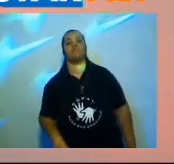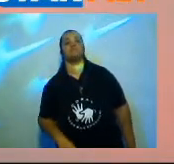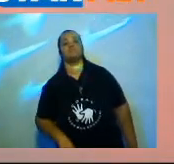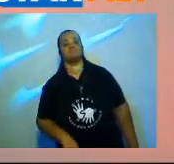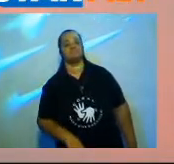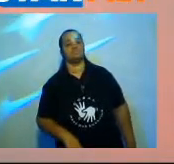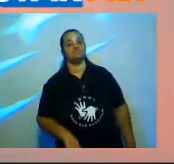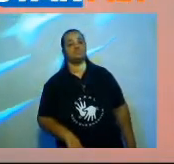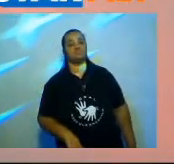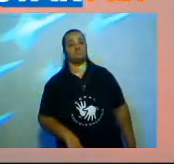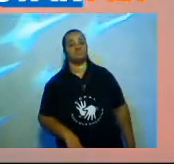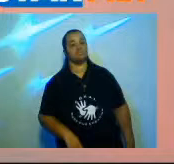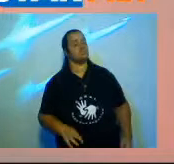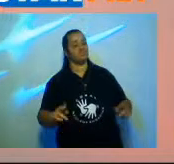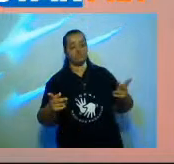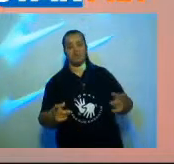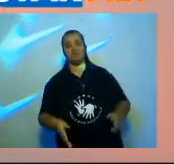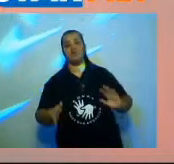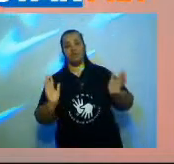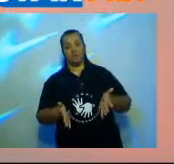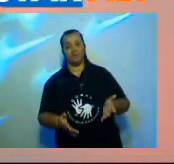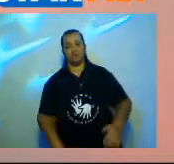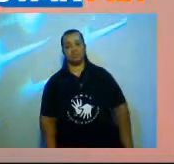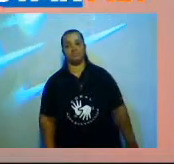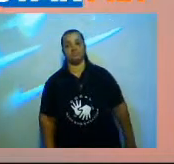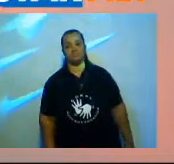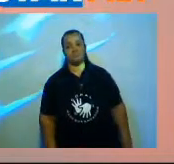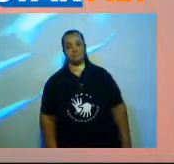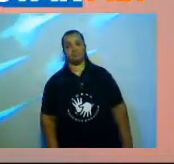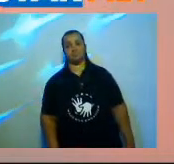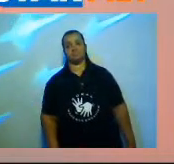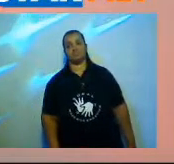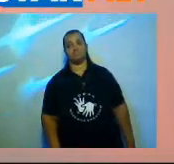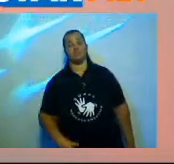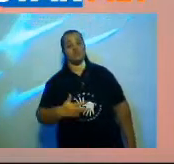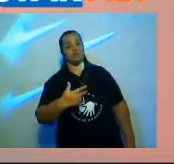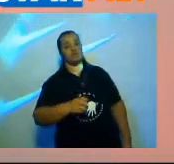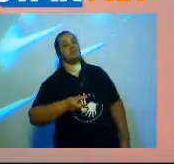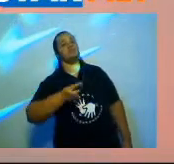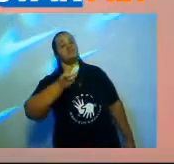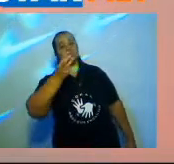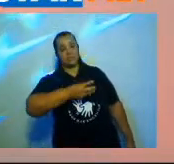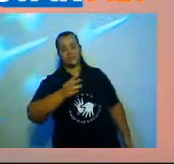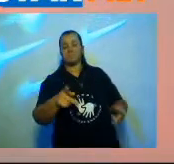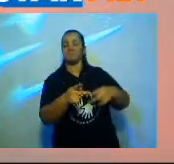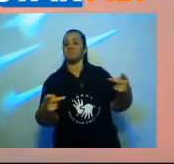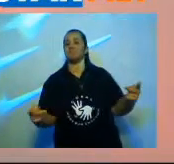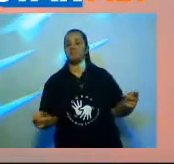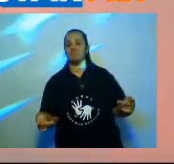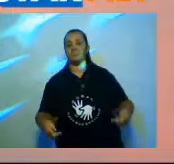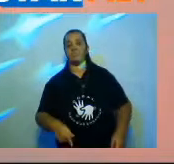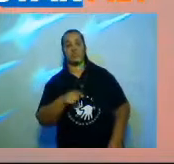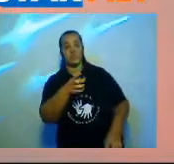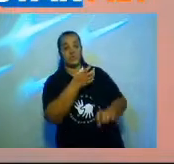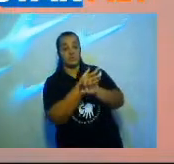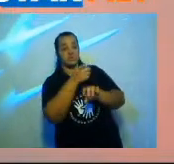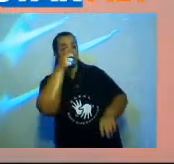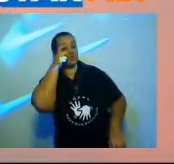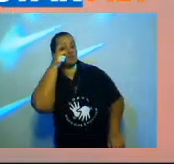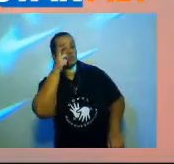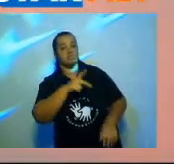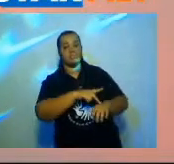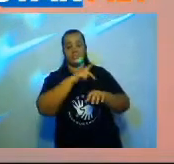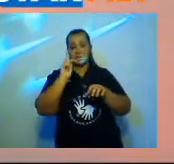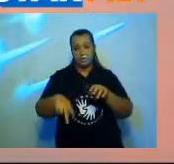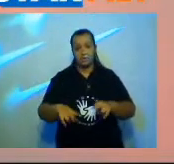passou por aqui, teve prêmios e a partir de hoje não vai ser diferente. Gente, a partir de agora já tem logo de cara 3 prêmios para você que está aí na nossa live.